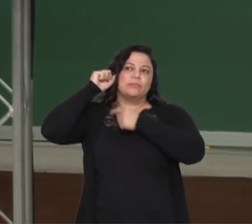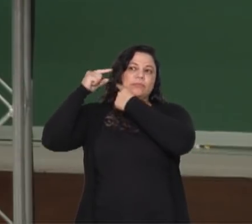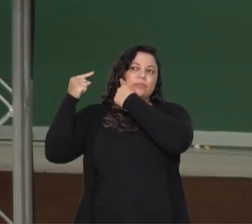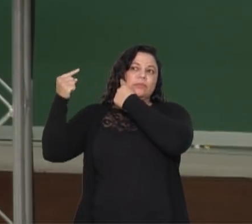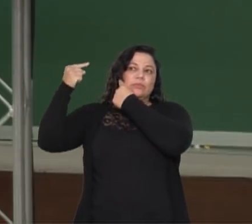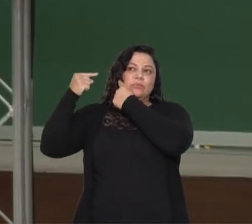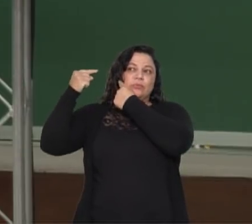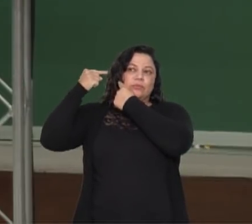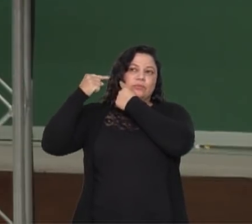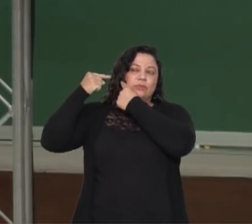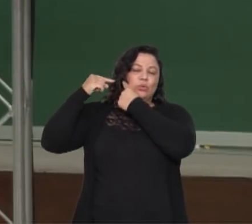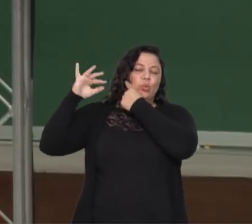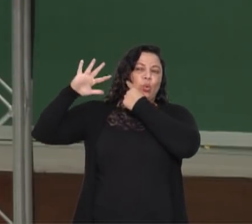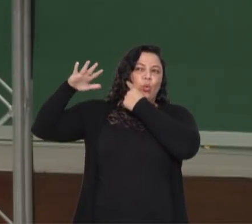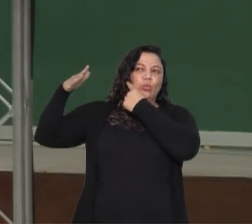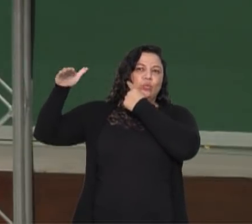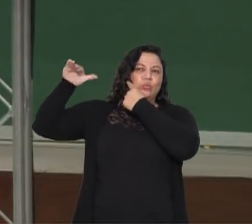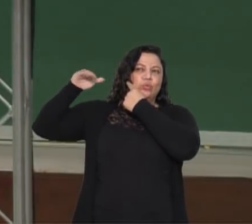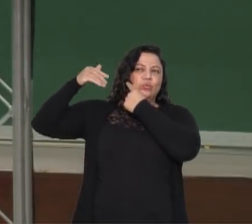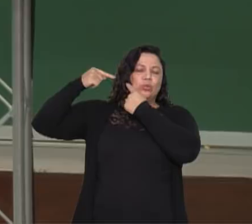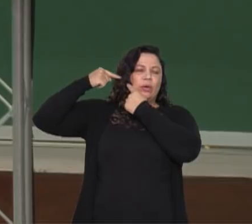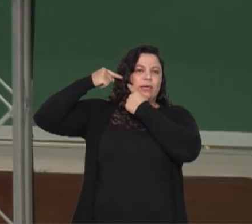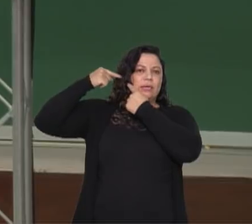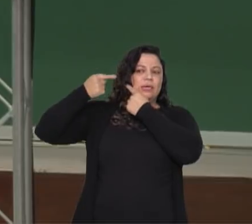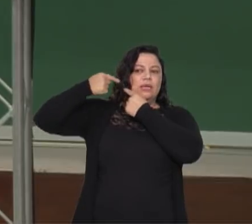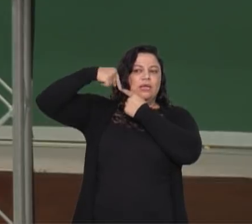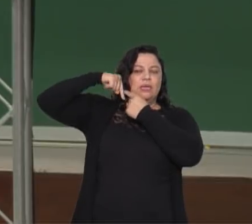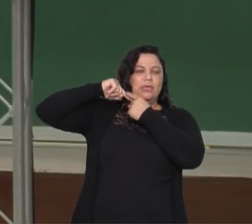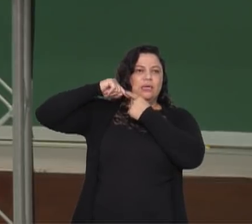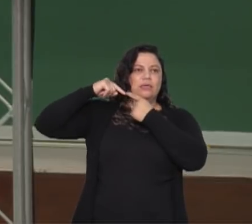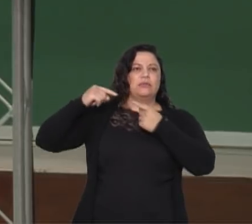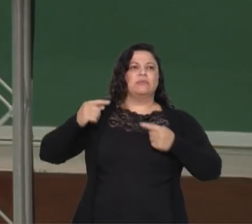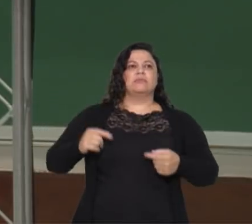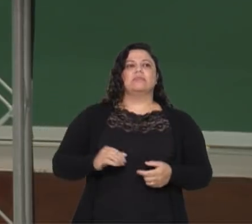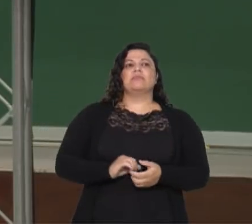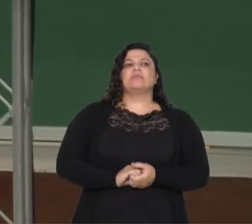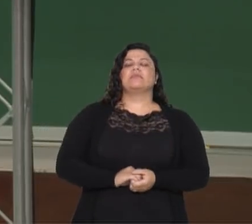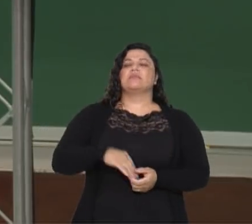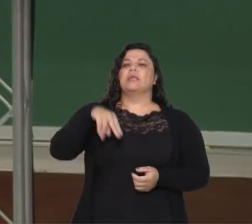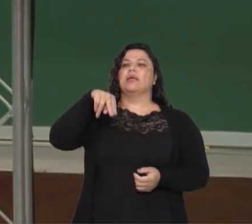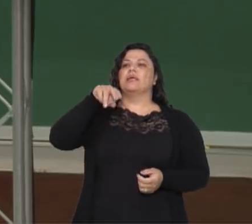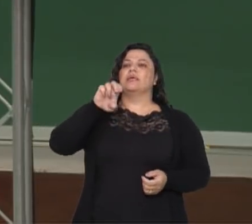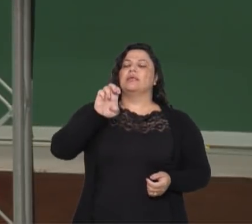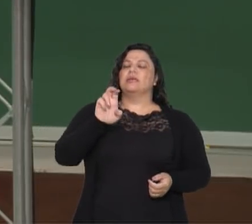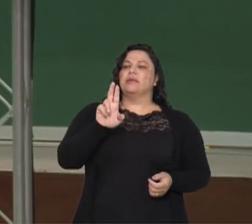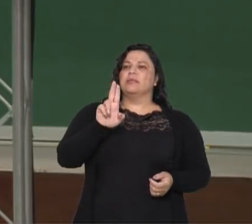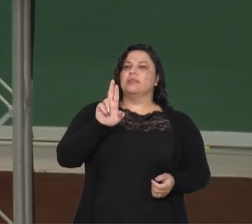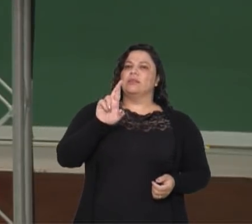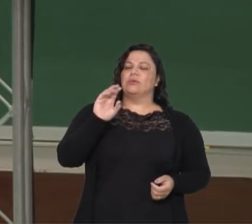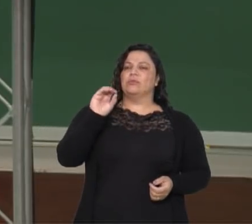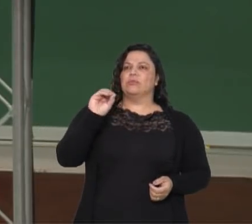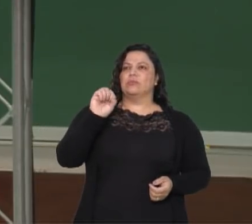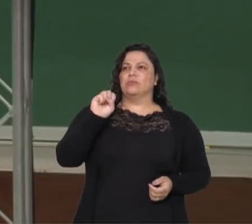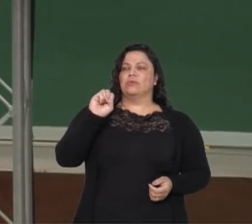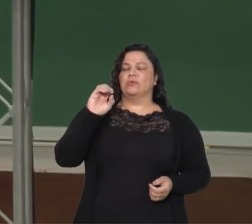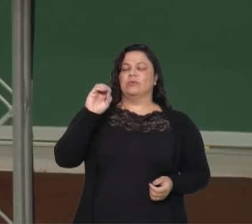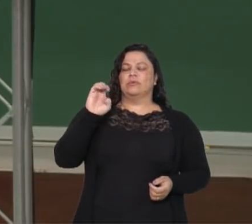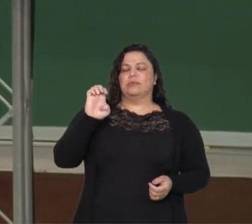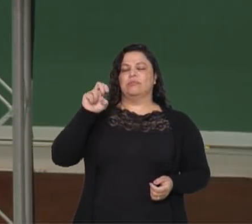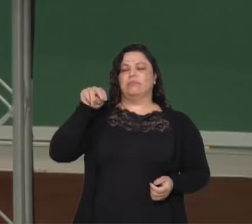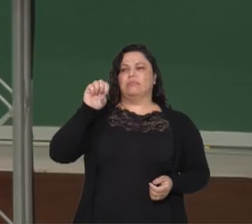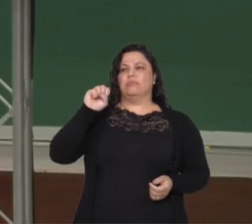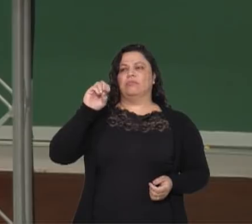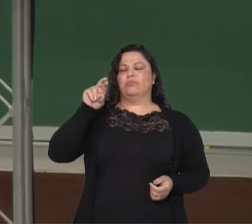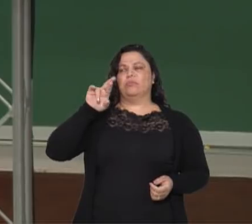quanto da interna. Já a neurosensorial tem essa questão de ser no